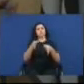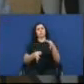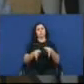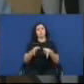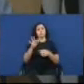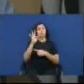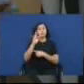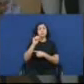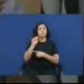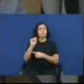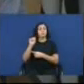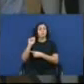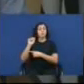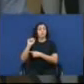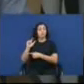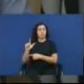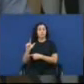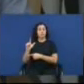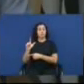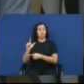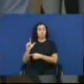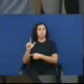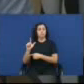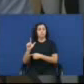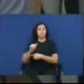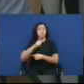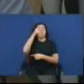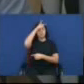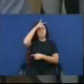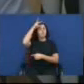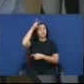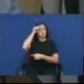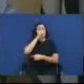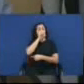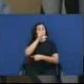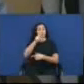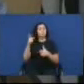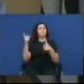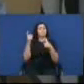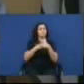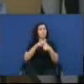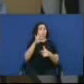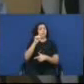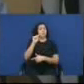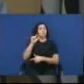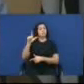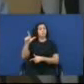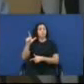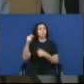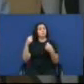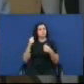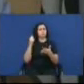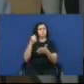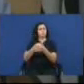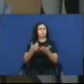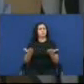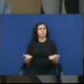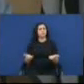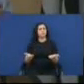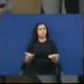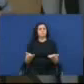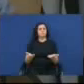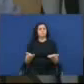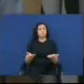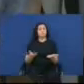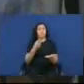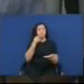A FAAL, a Prefeitura Municipal de Limeira tem uma dívida com a FAAL. Então nós estamos